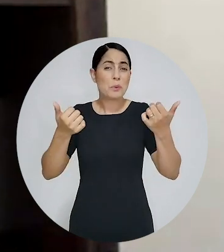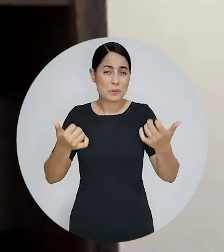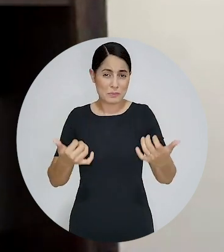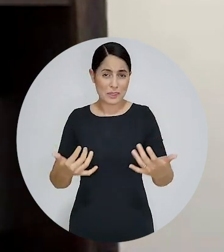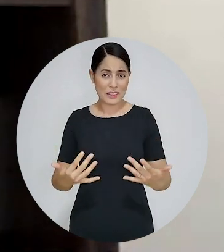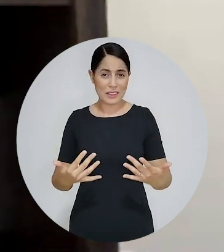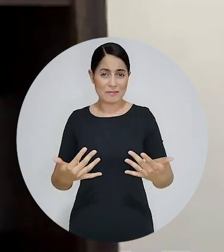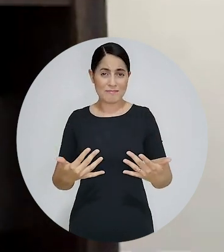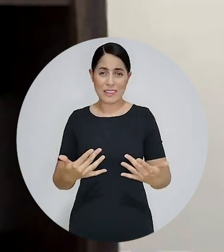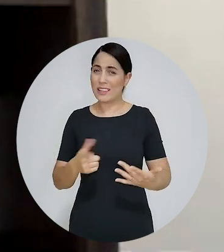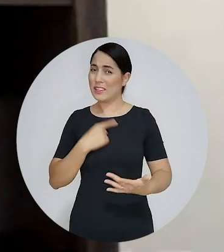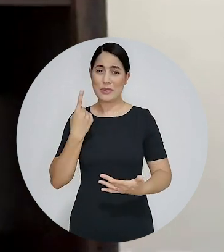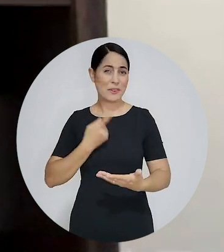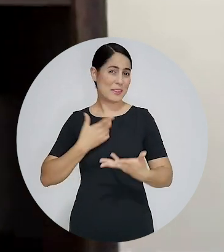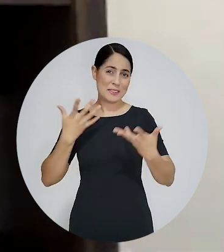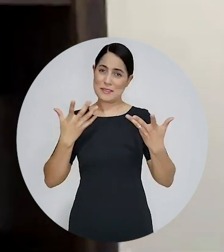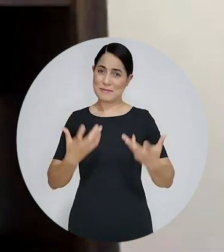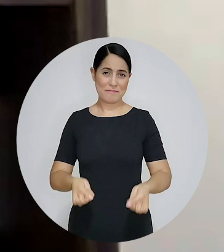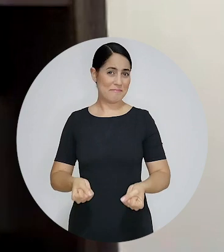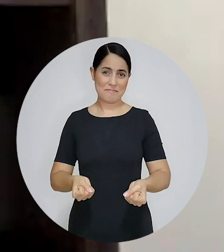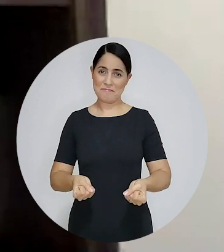como eu posso dizer, desse